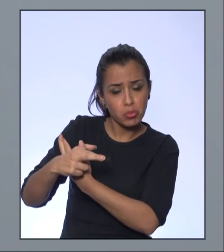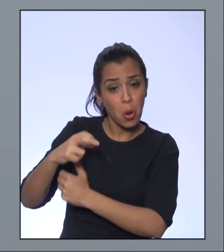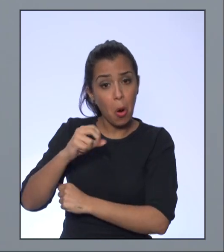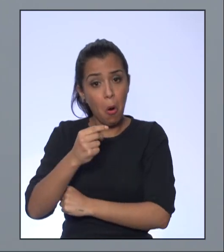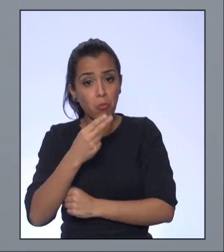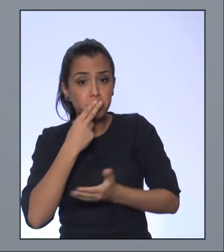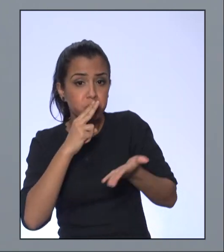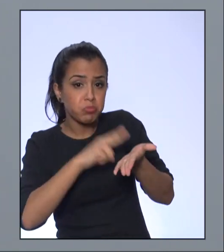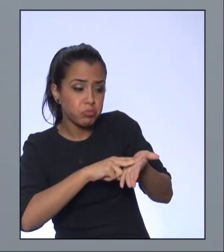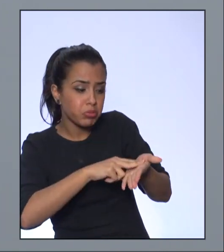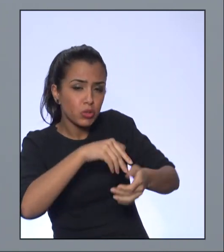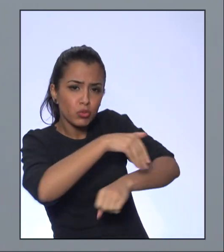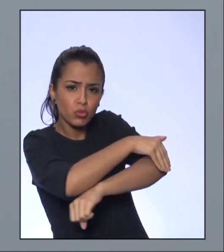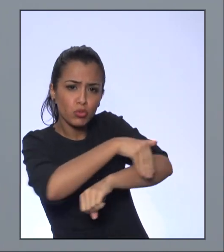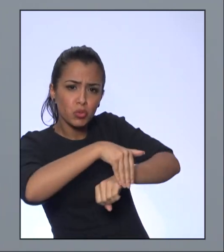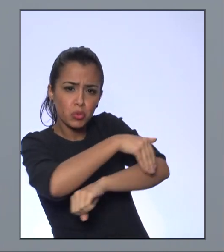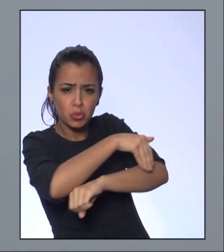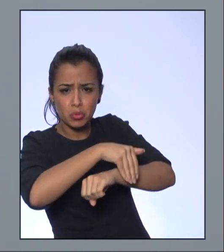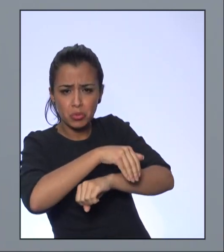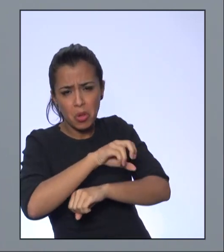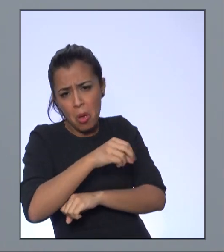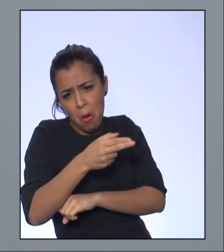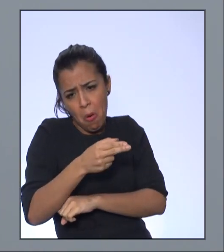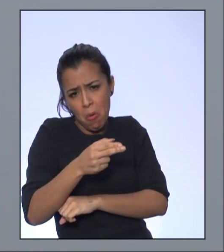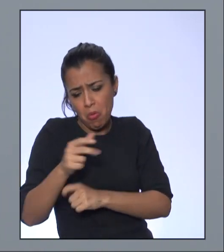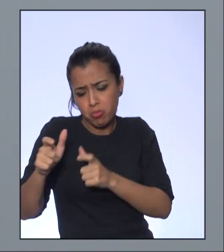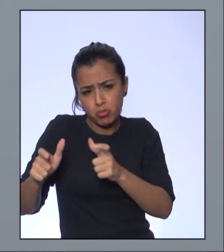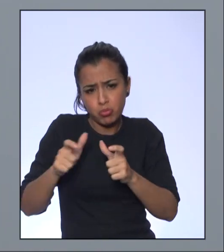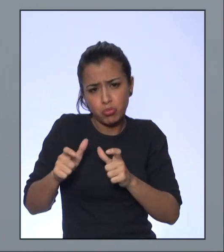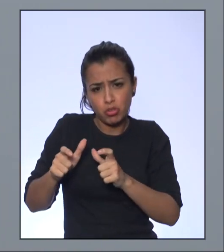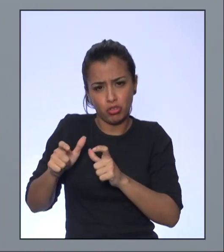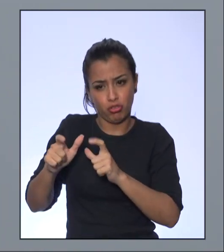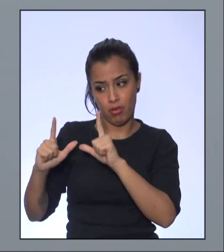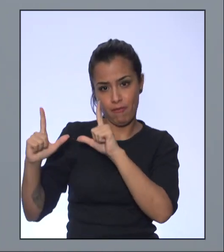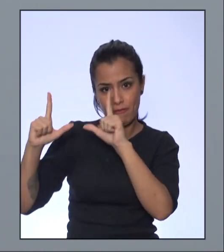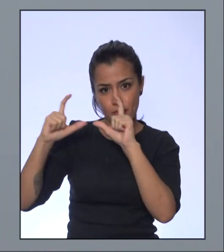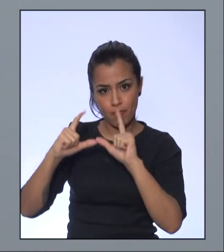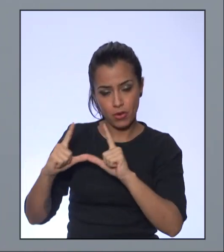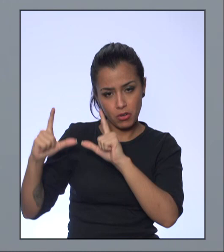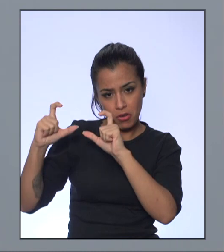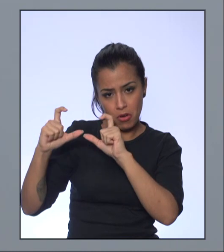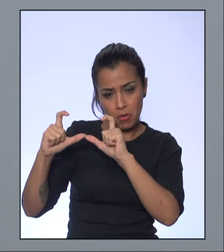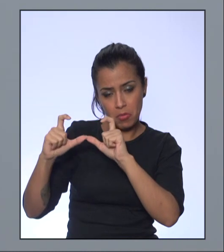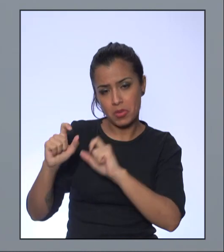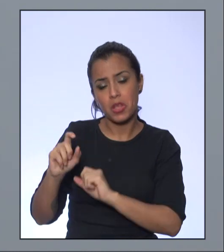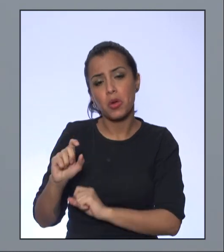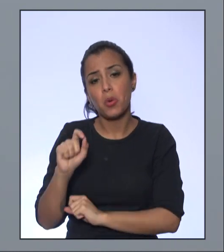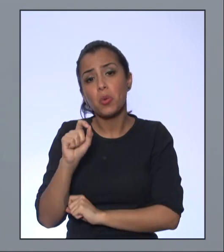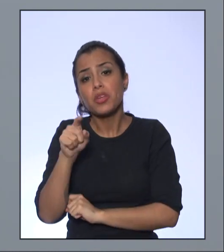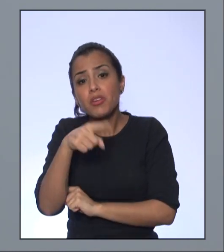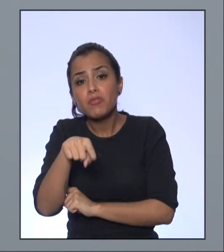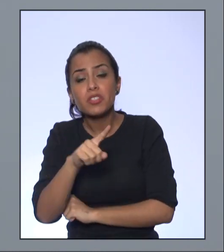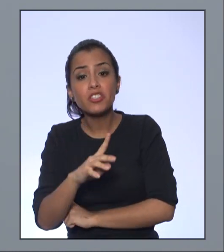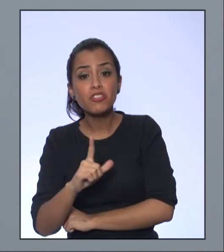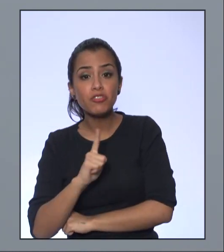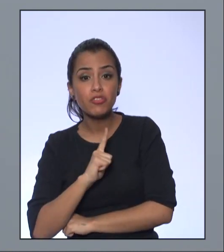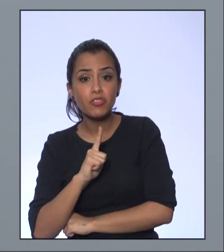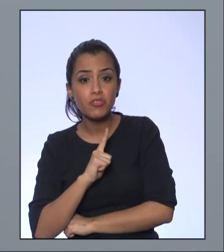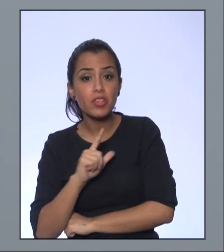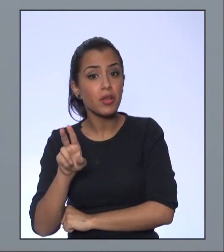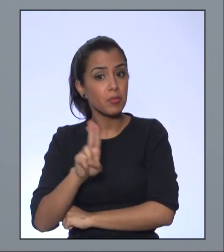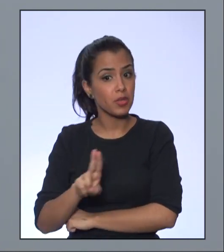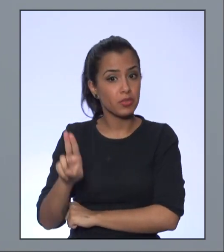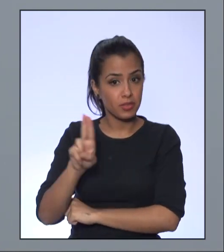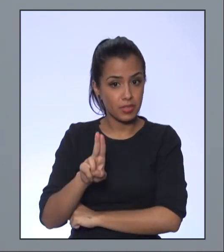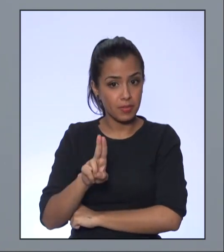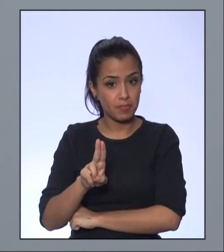ou mesmo um mapa topográfico, o que vocês tiverem à disposição. O